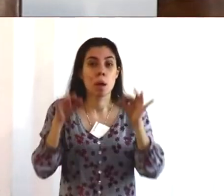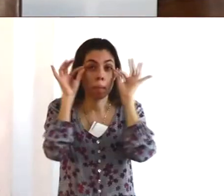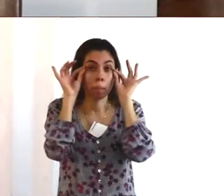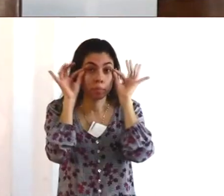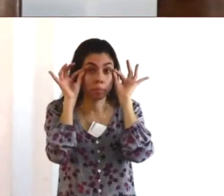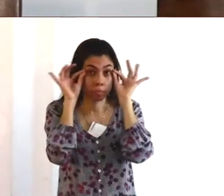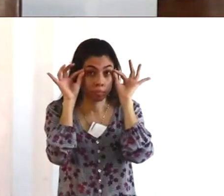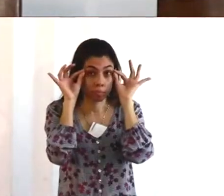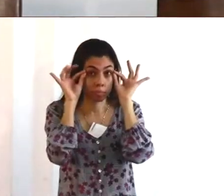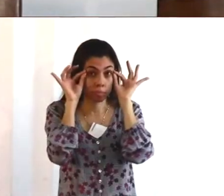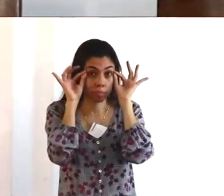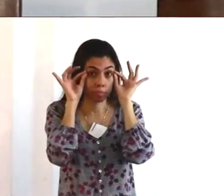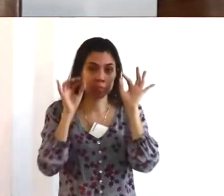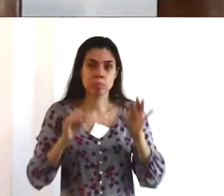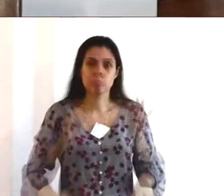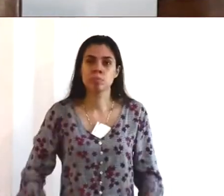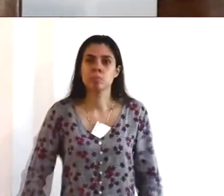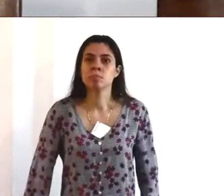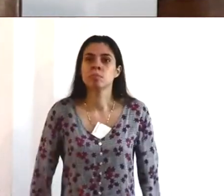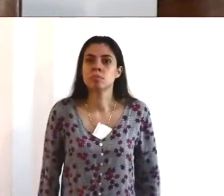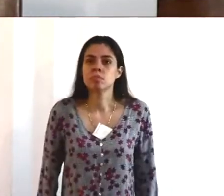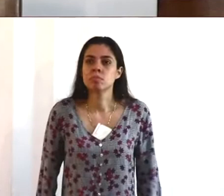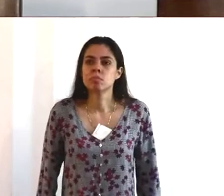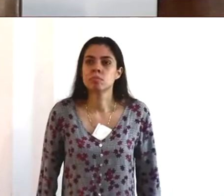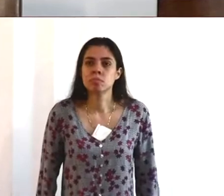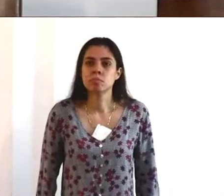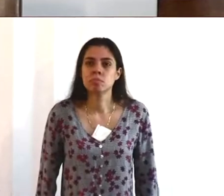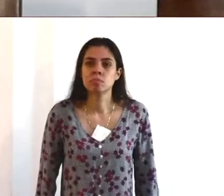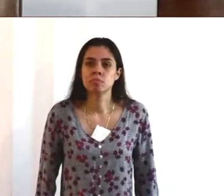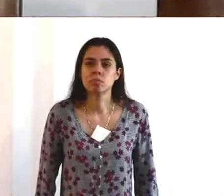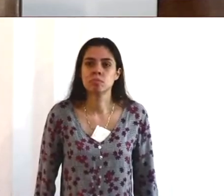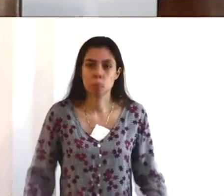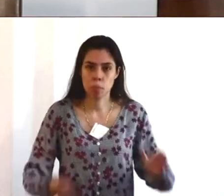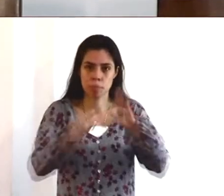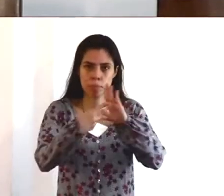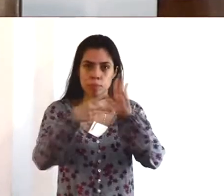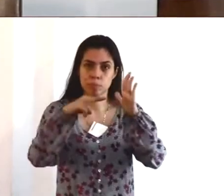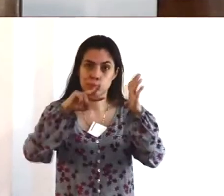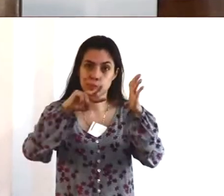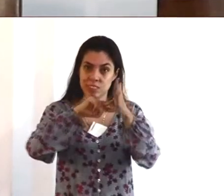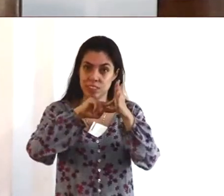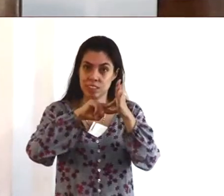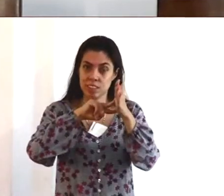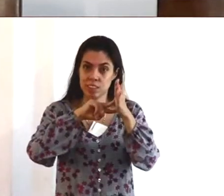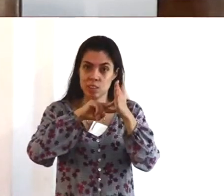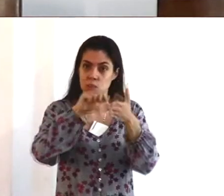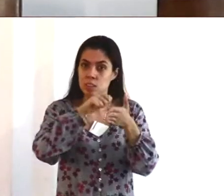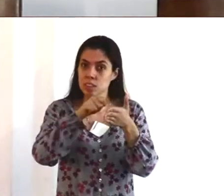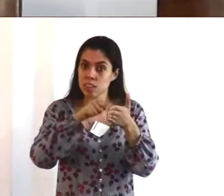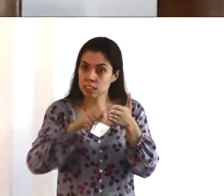todos os desenhos que nós pedimos aqui, esses desenhos têm um significado. Ele está, de fato,